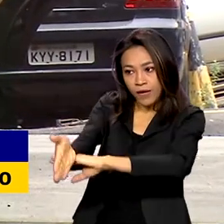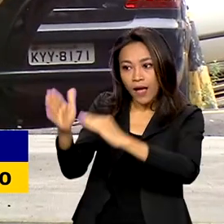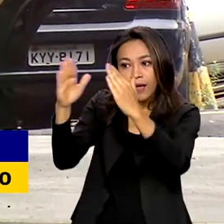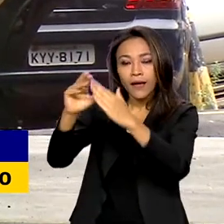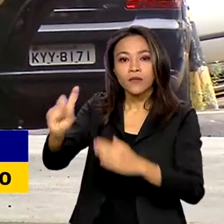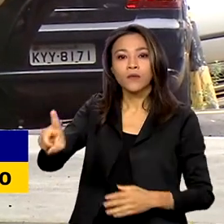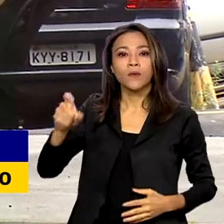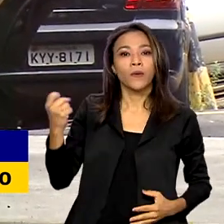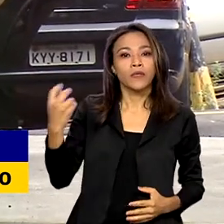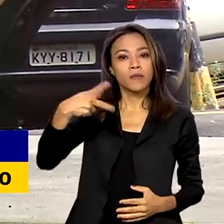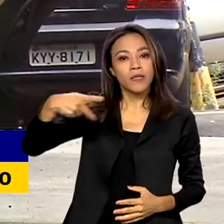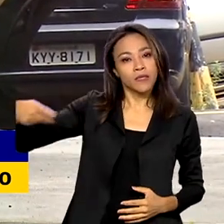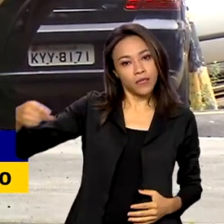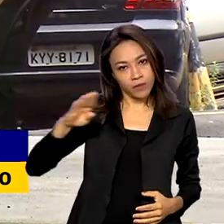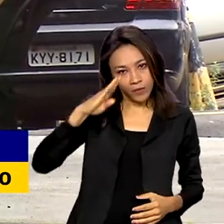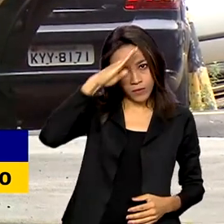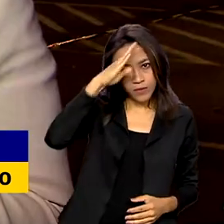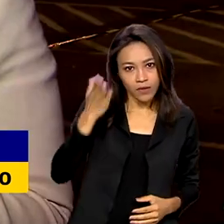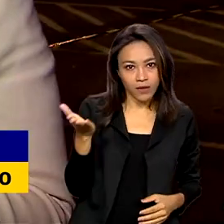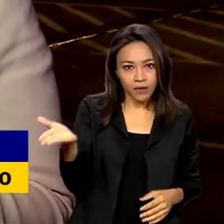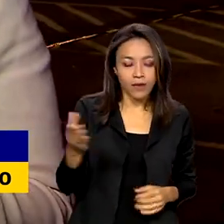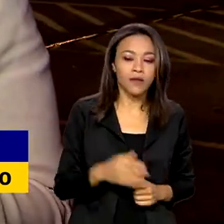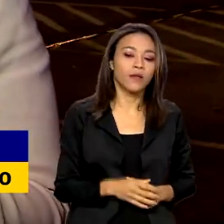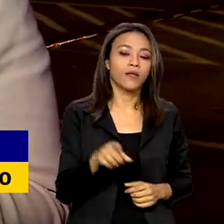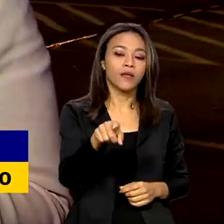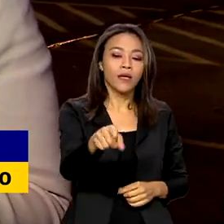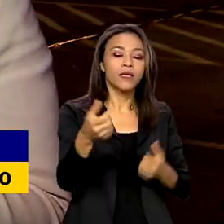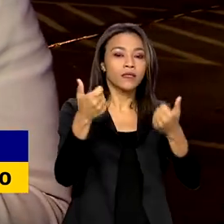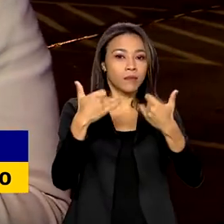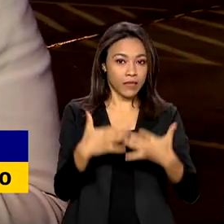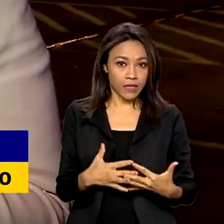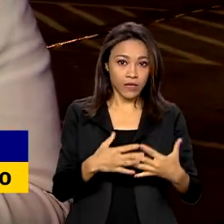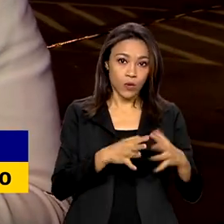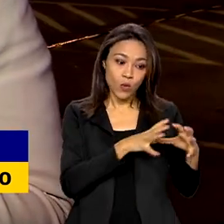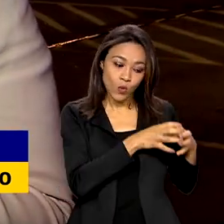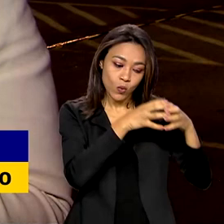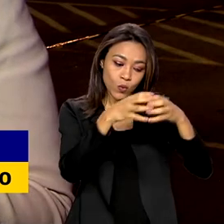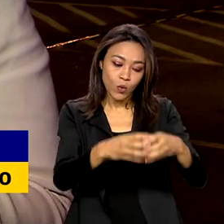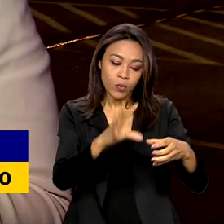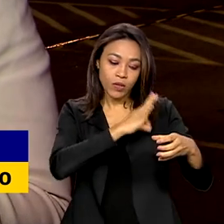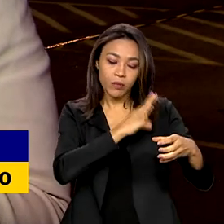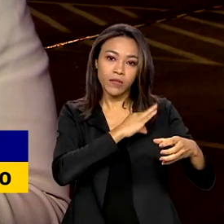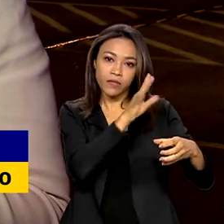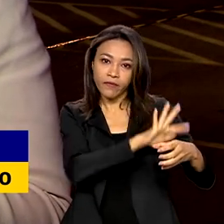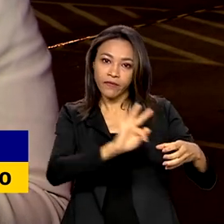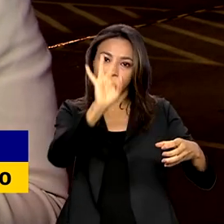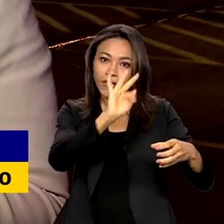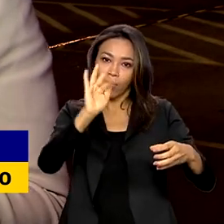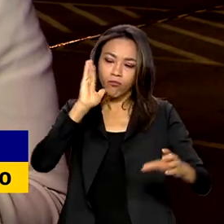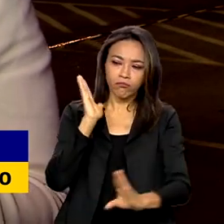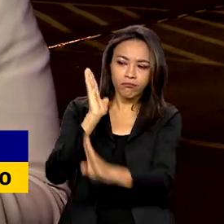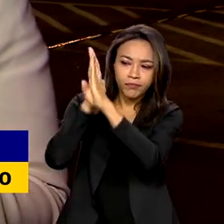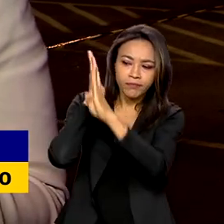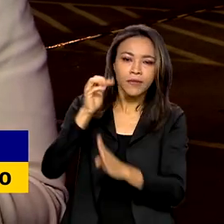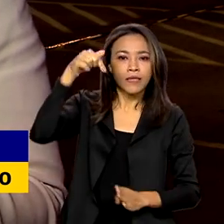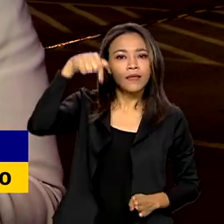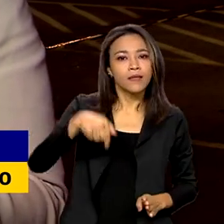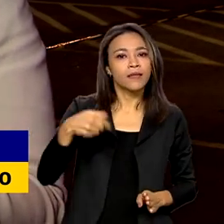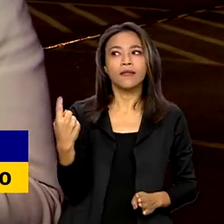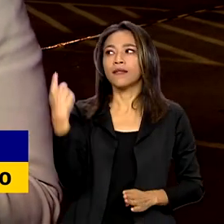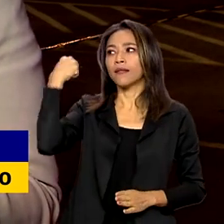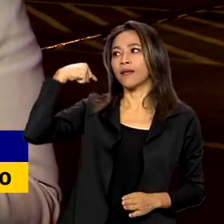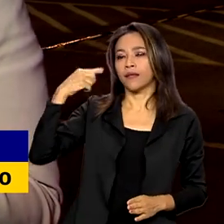do ex-presidente Jair bolsonaro a operação batizada pela Polícia Federal